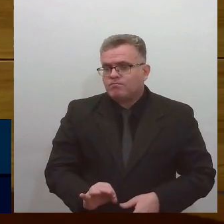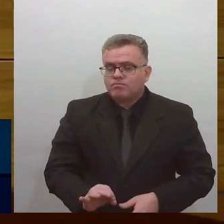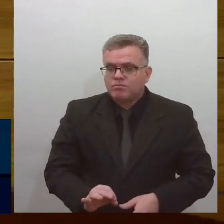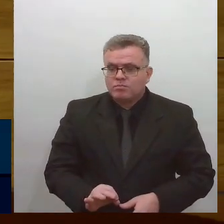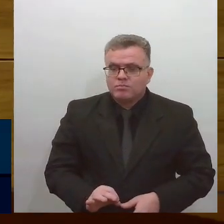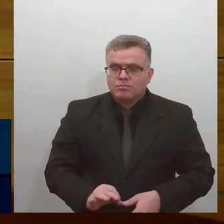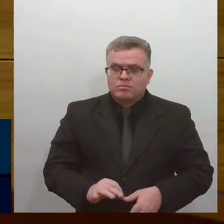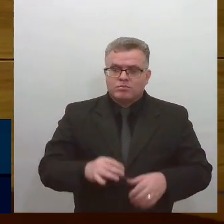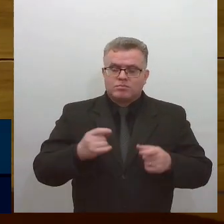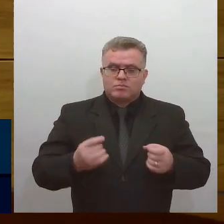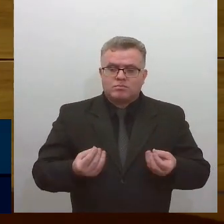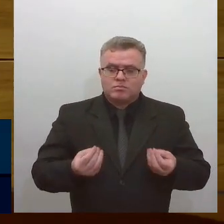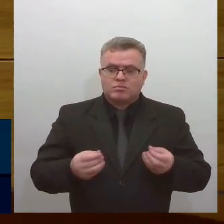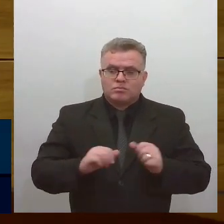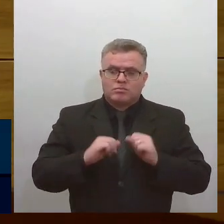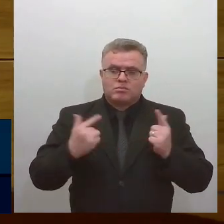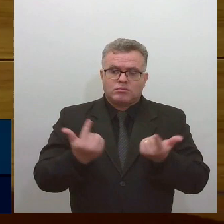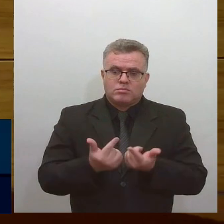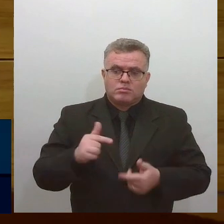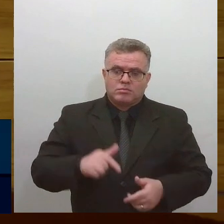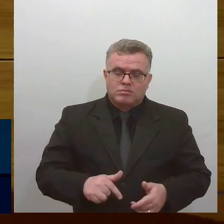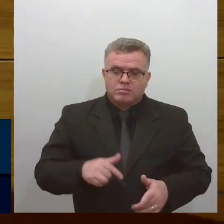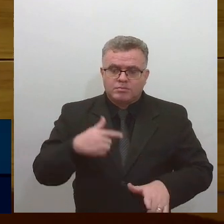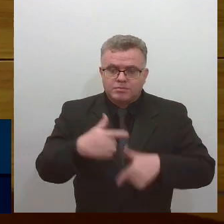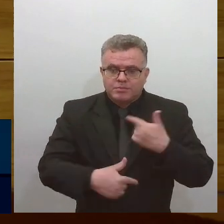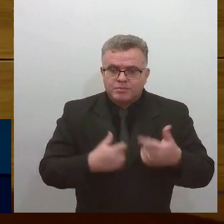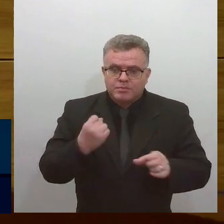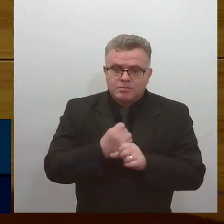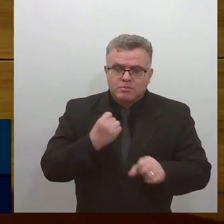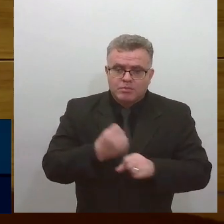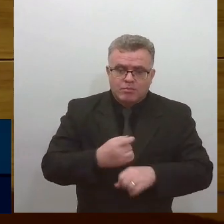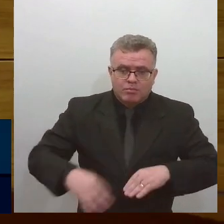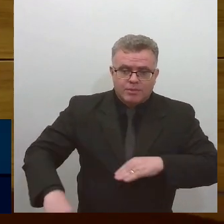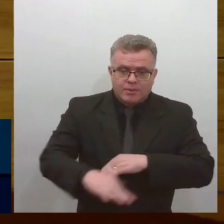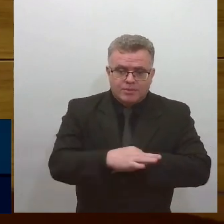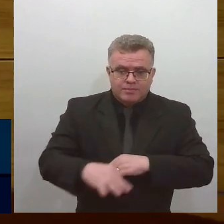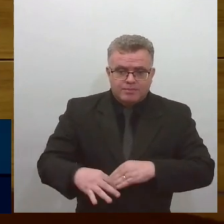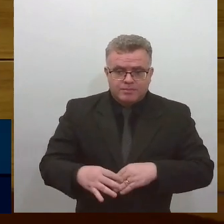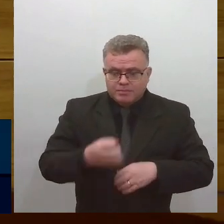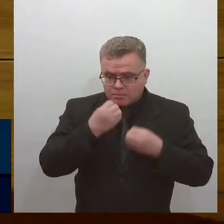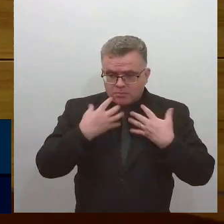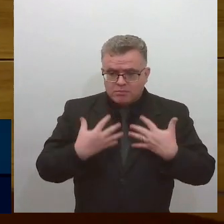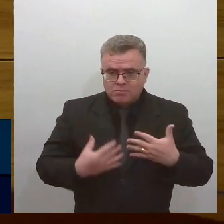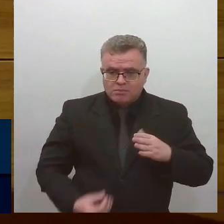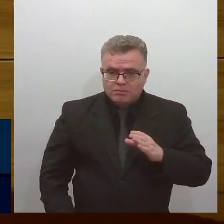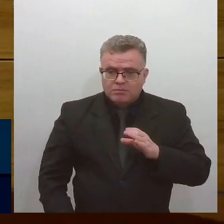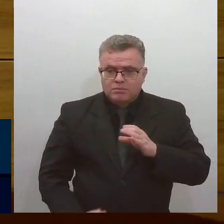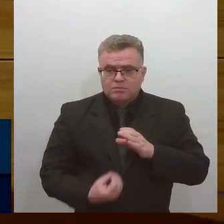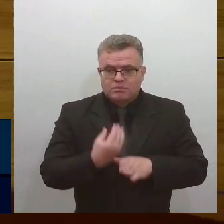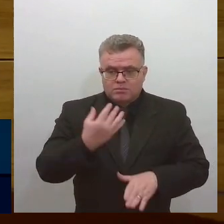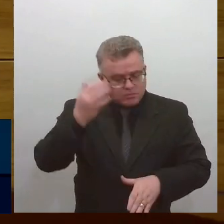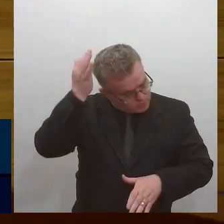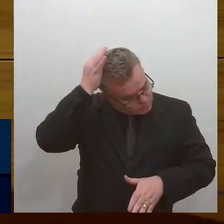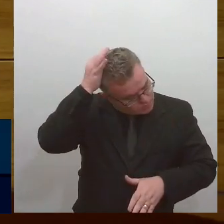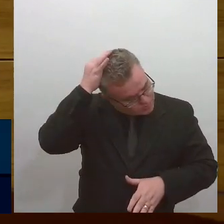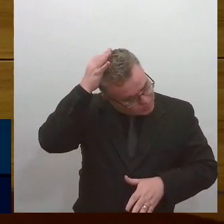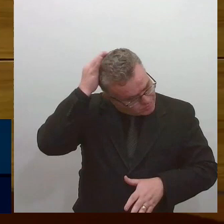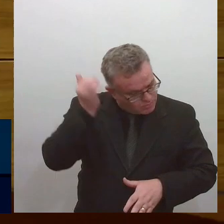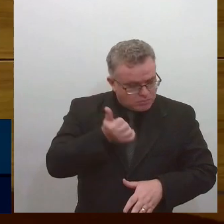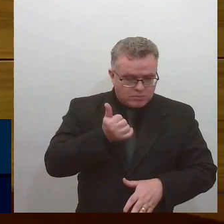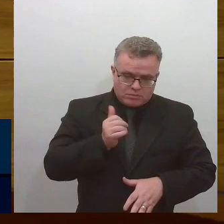essa fazer uma obra de engenharia hoje do porte de implantação de 15 km de pista